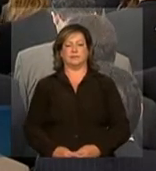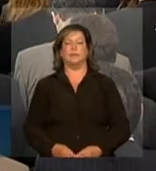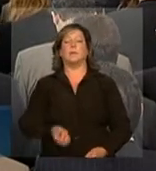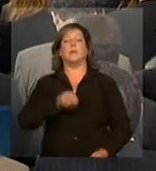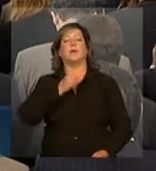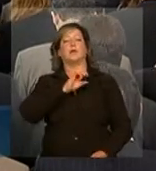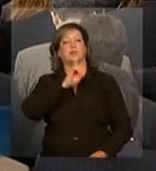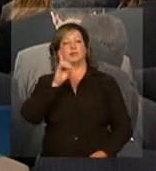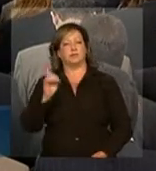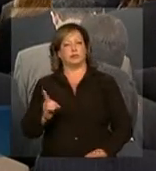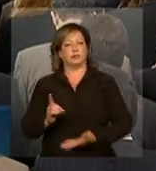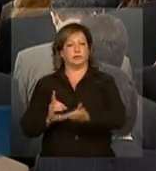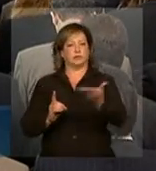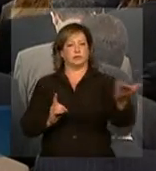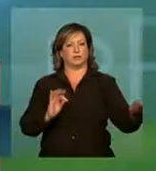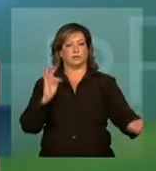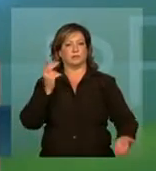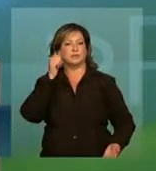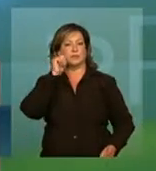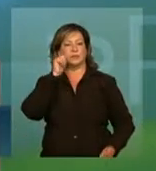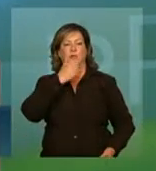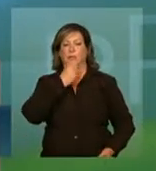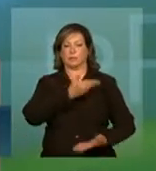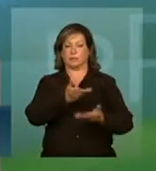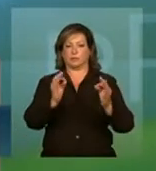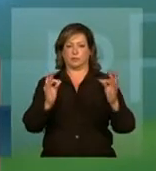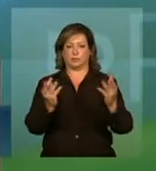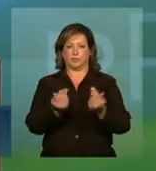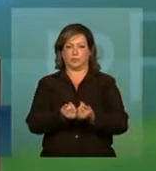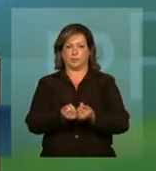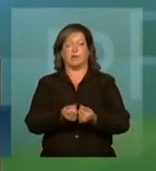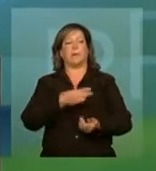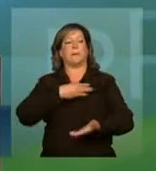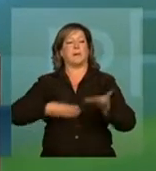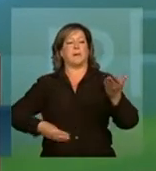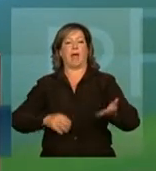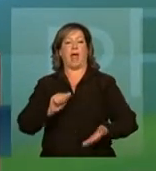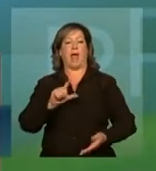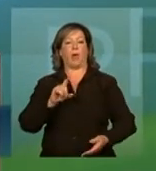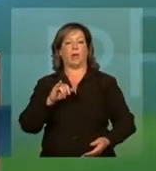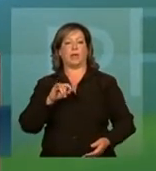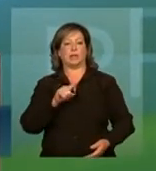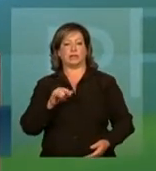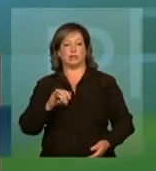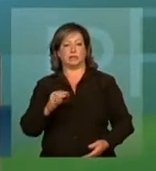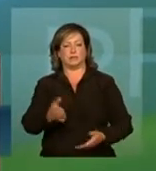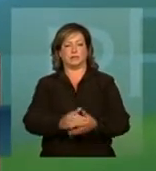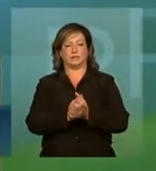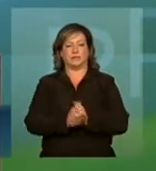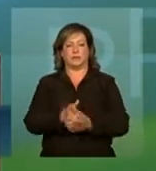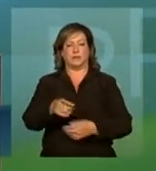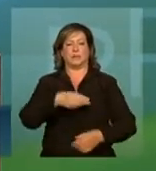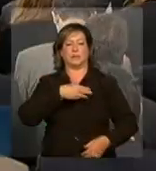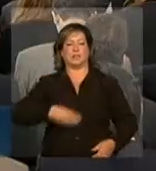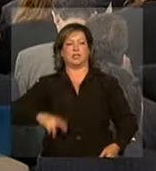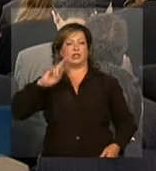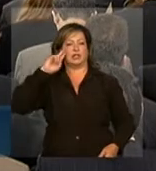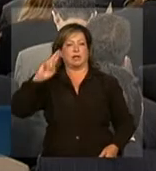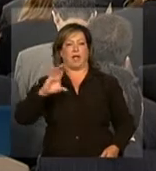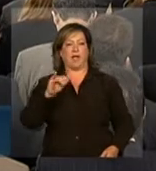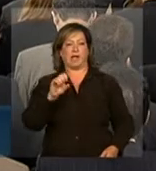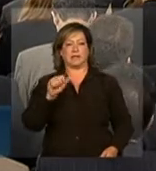Bom dia a todos e todas. Bom dia ao ministro Aloísio Mercadante, ministro-chefe da Casa